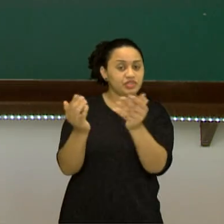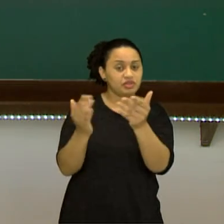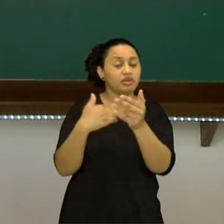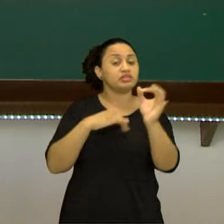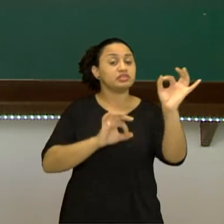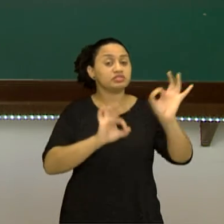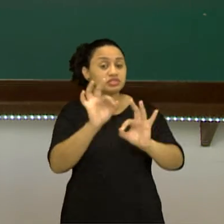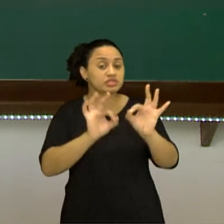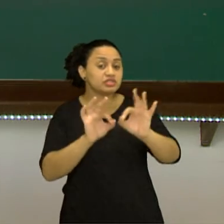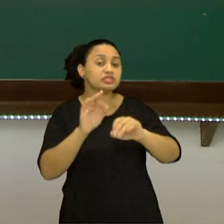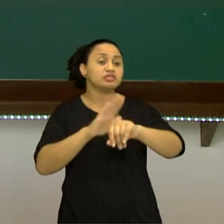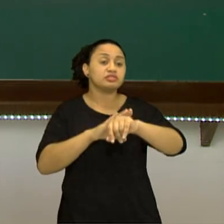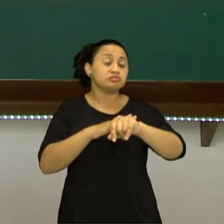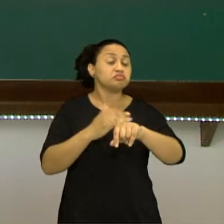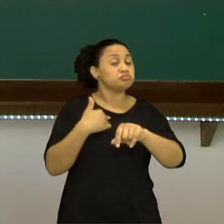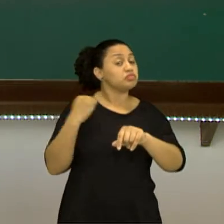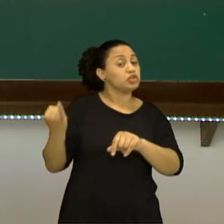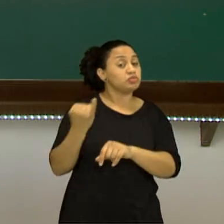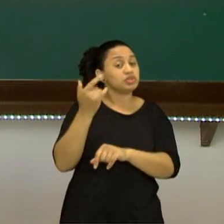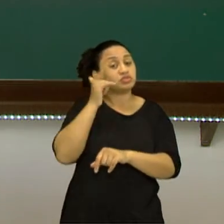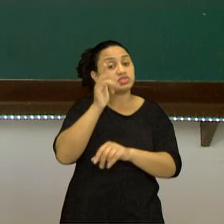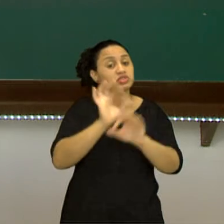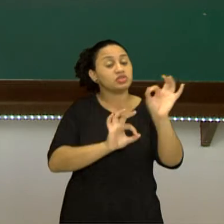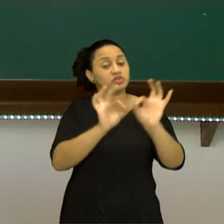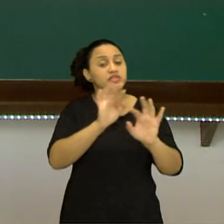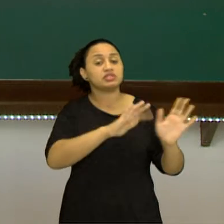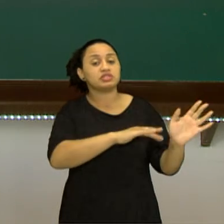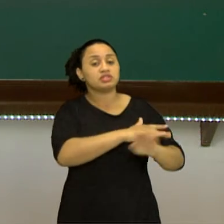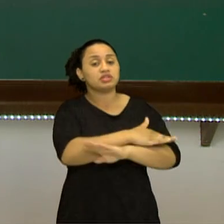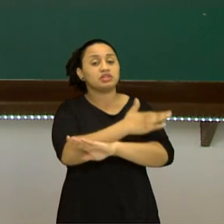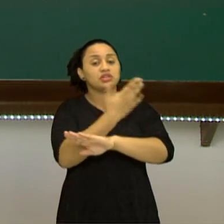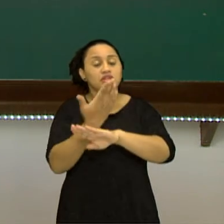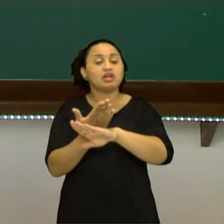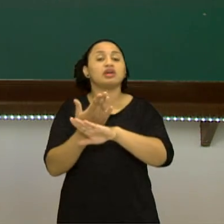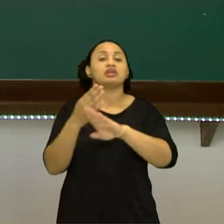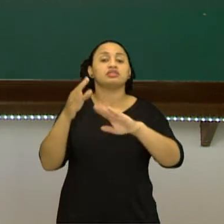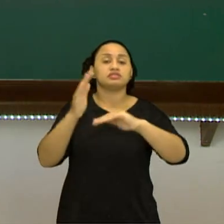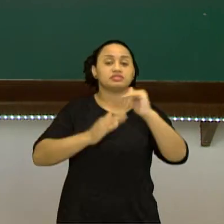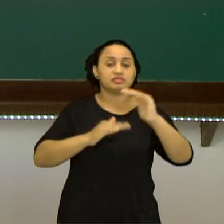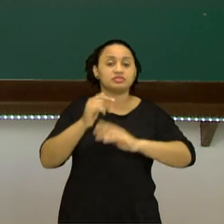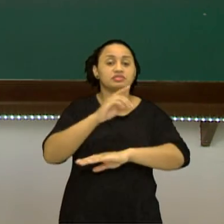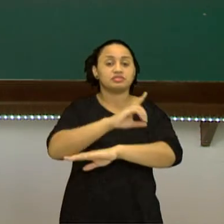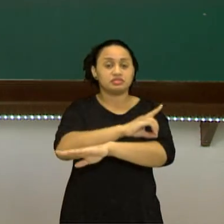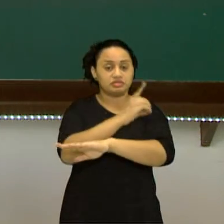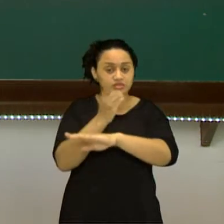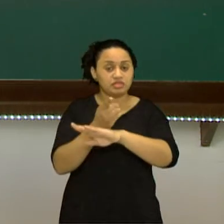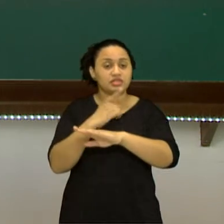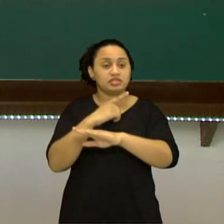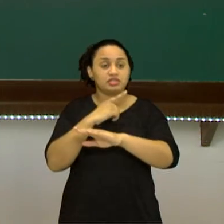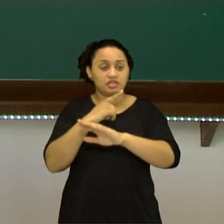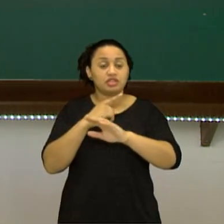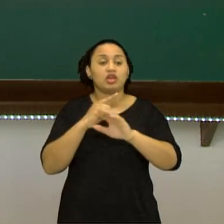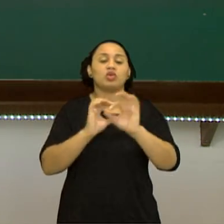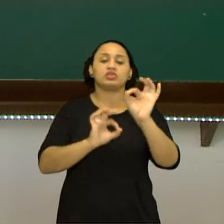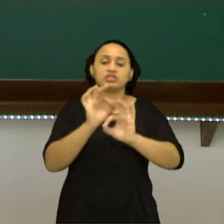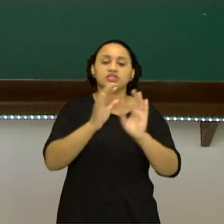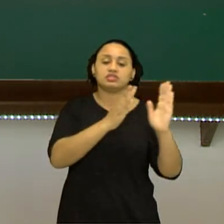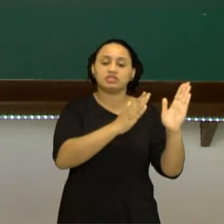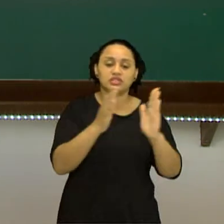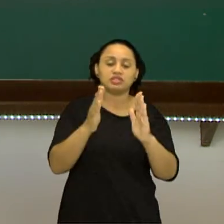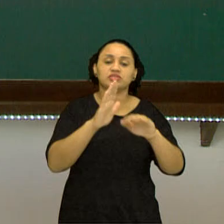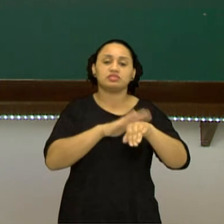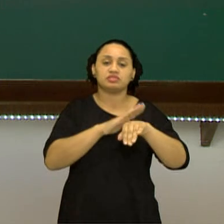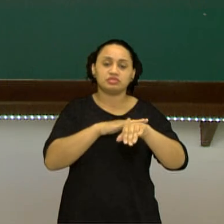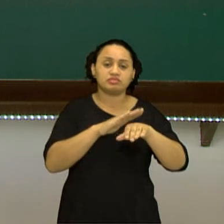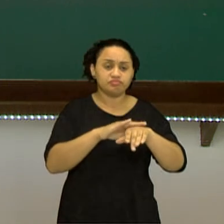consegue organizar a nossa rotina, a gente consegue organizar as nossas tarefas a partir de uma gestão do tempo adequada, uma gestão do tempo em